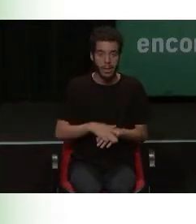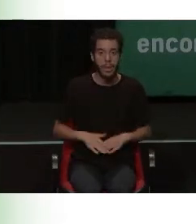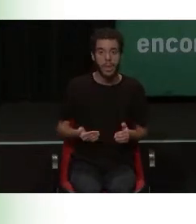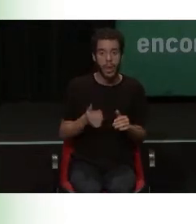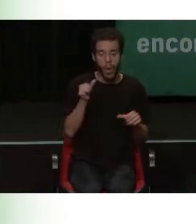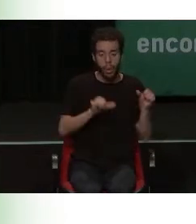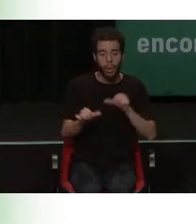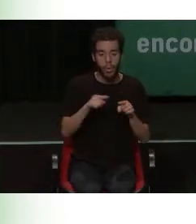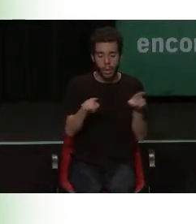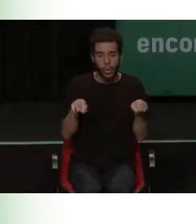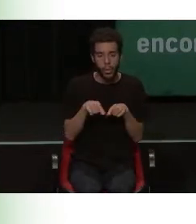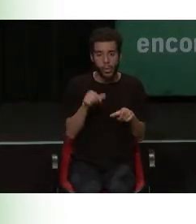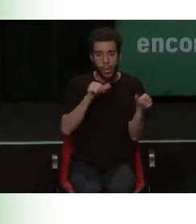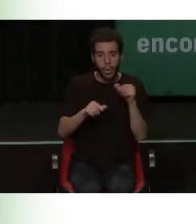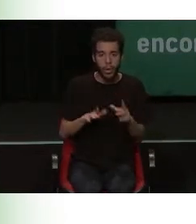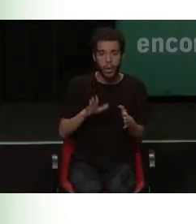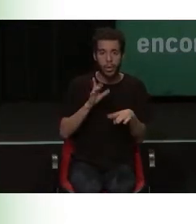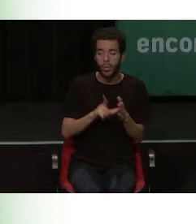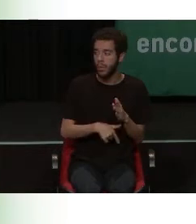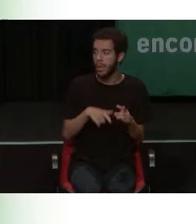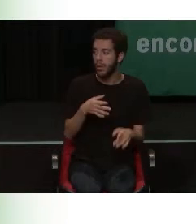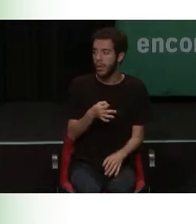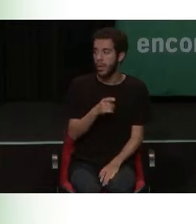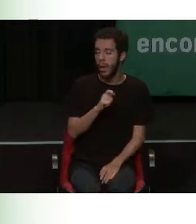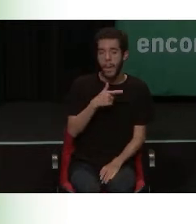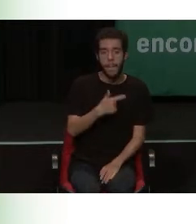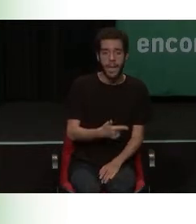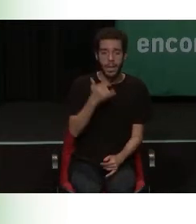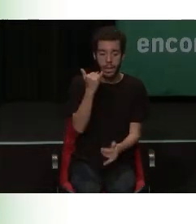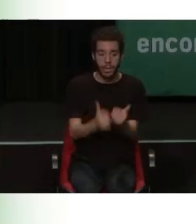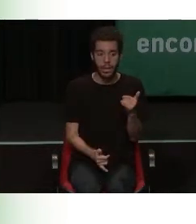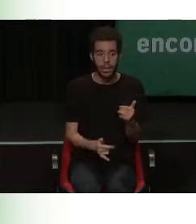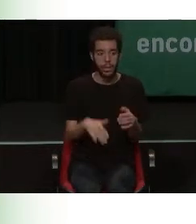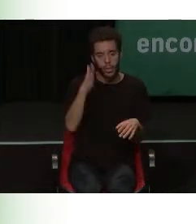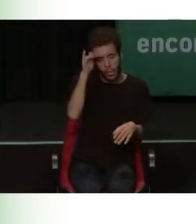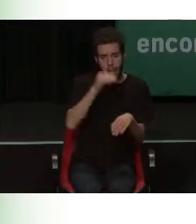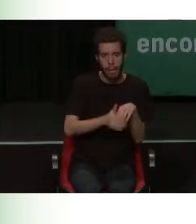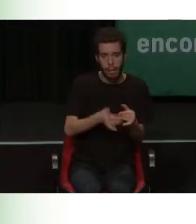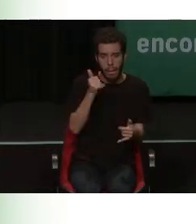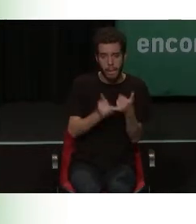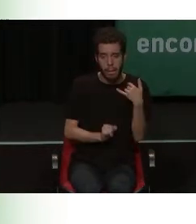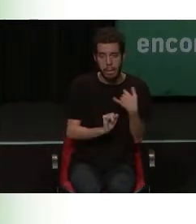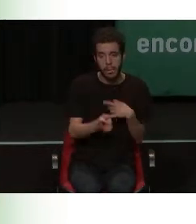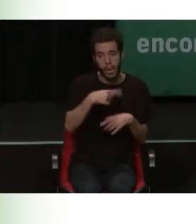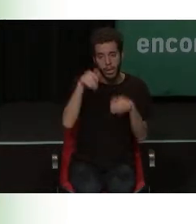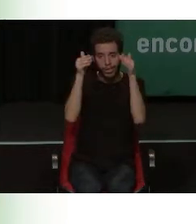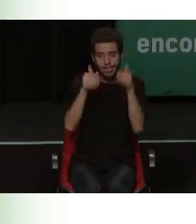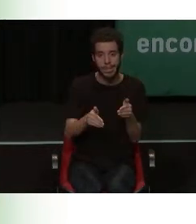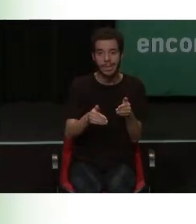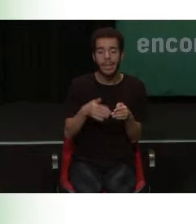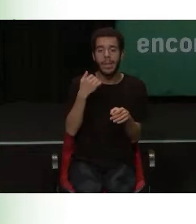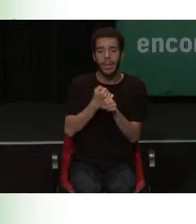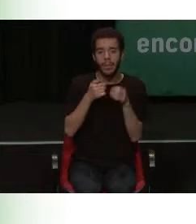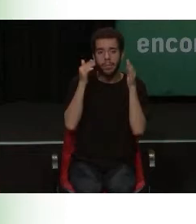partir deste projeto do PetRisk, resolvemos dedicar-nos mais